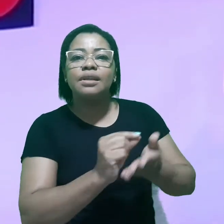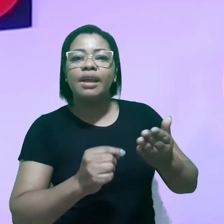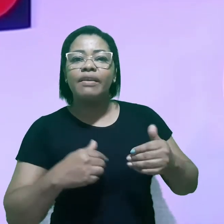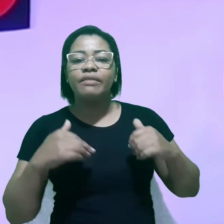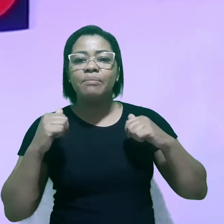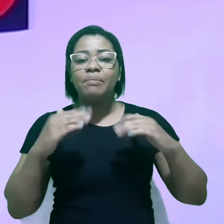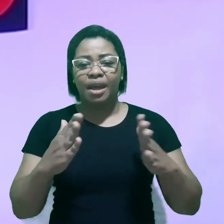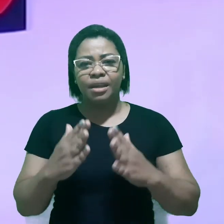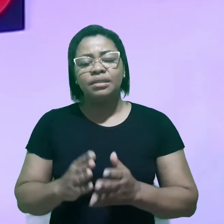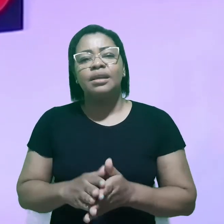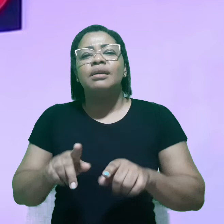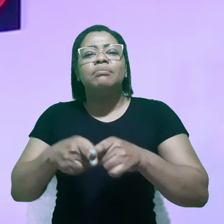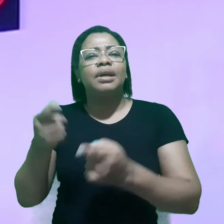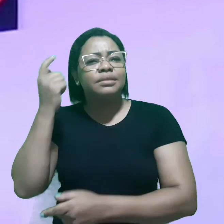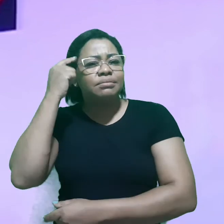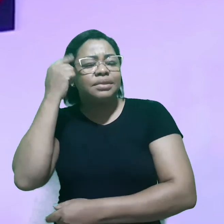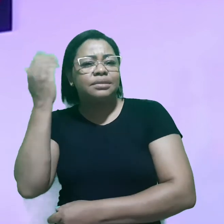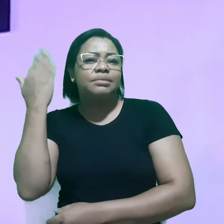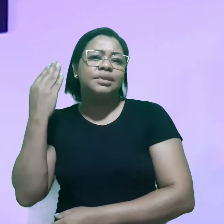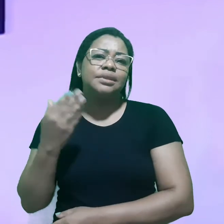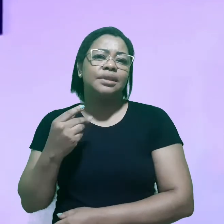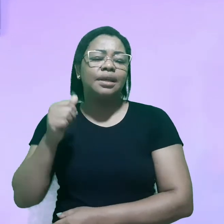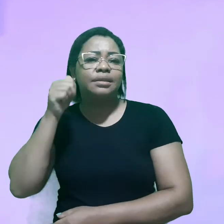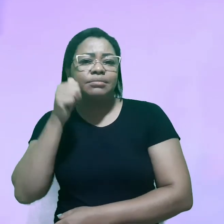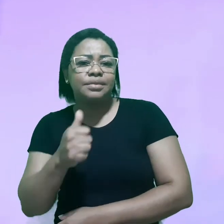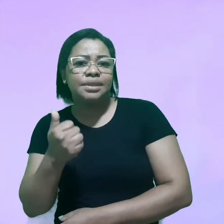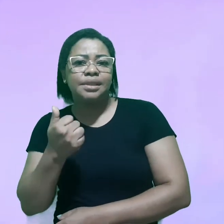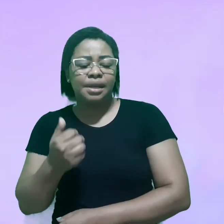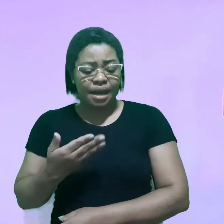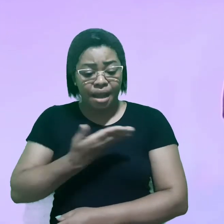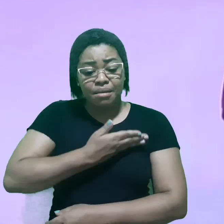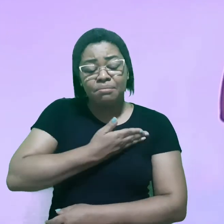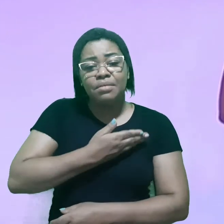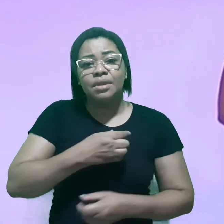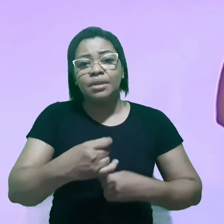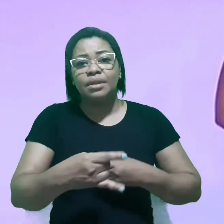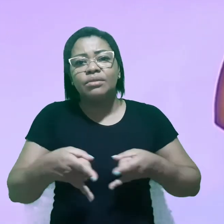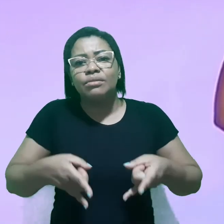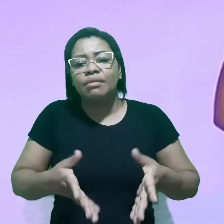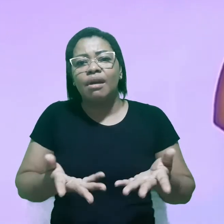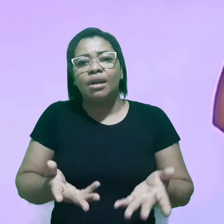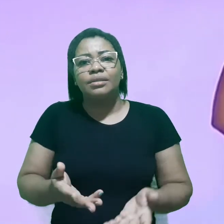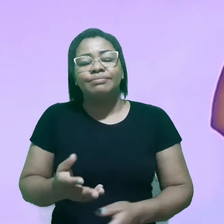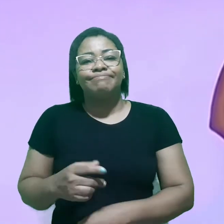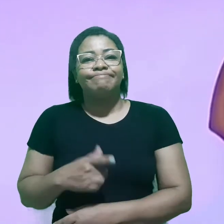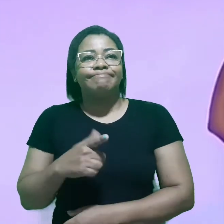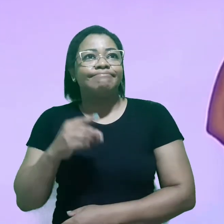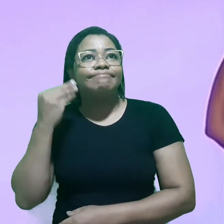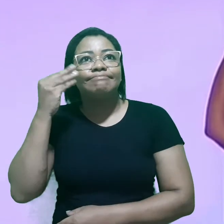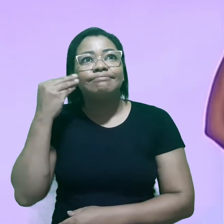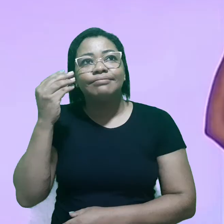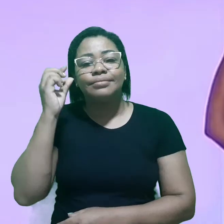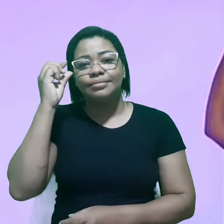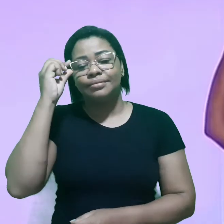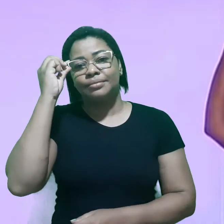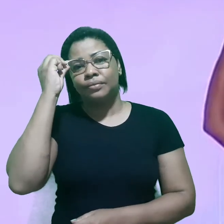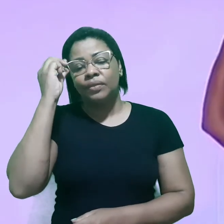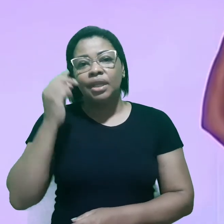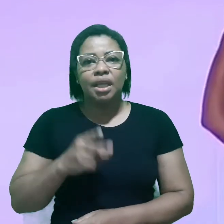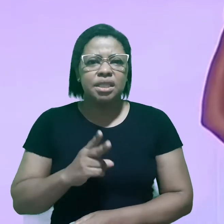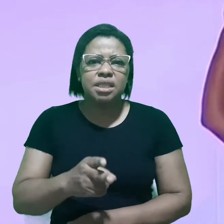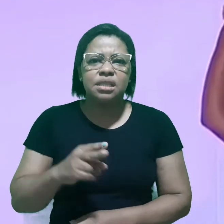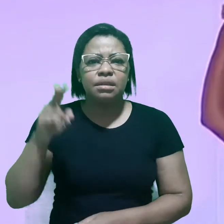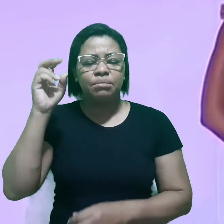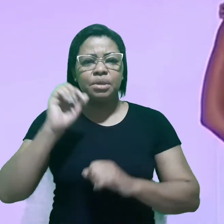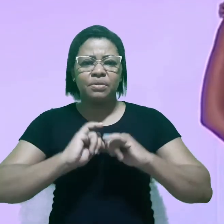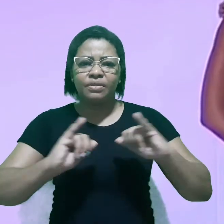destemida que apresenta um show de TV em Lagos e que está determinada a contar as histórias que nós preferimos esquecer. E se minha colega de quarto soubesse